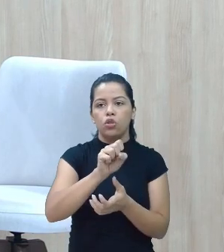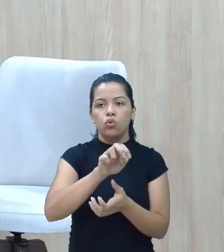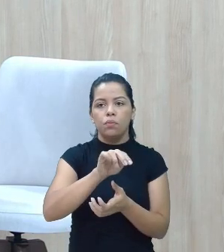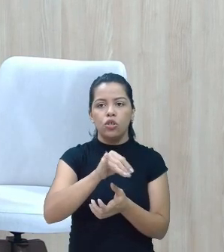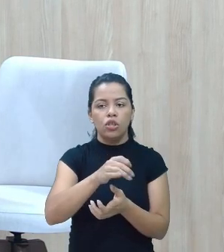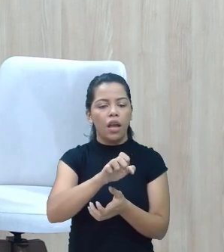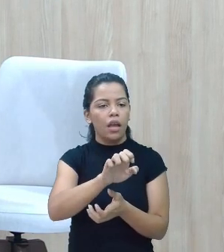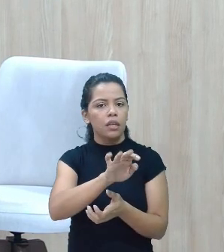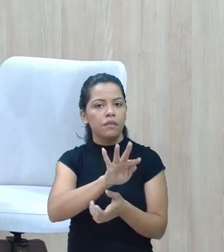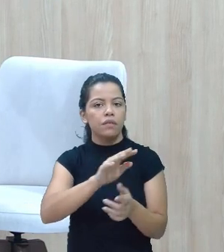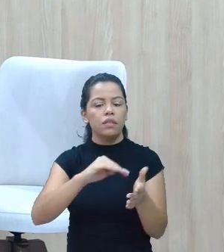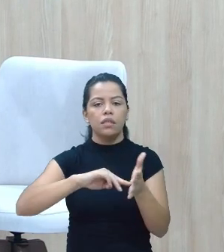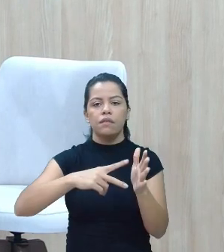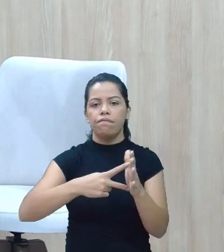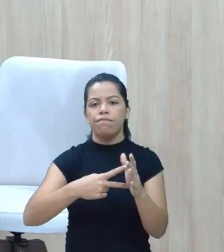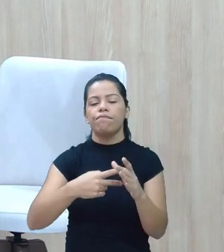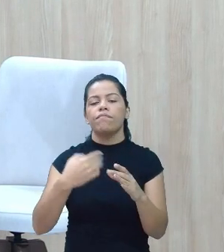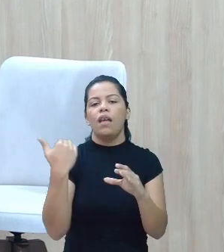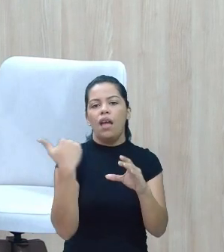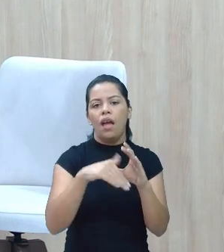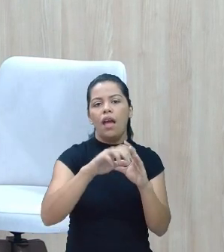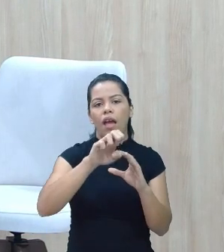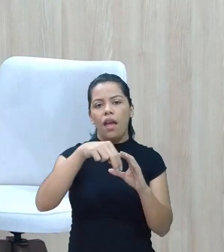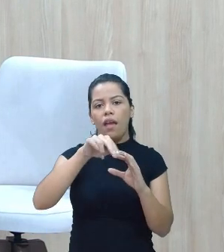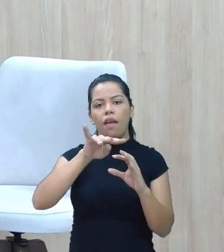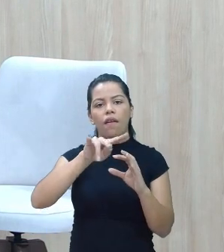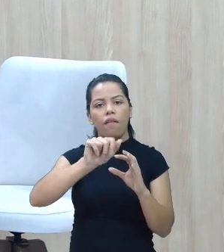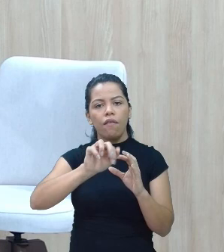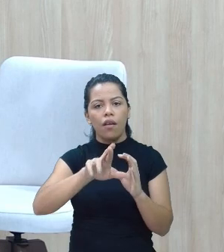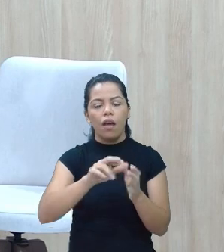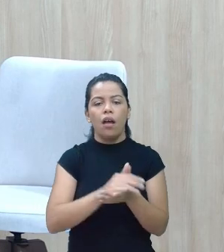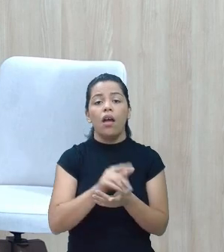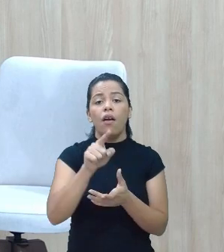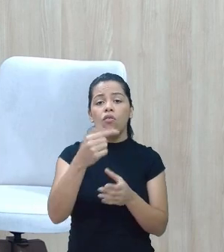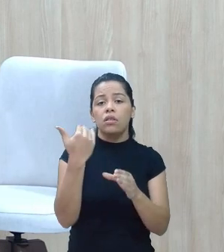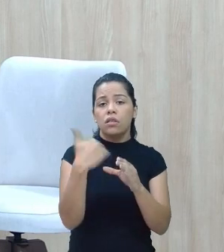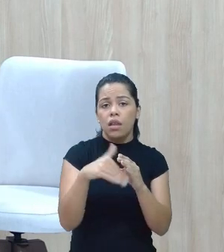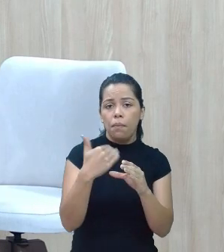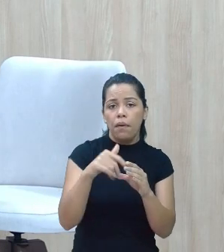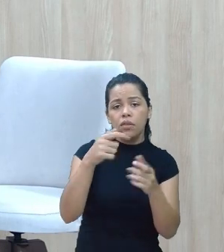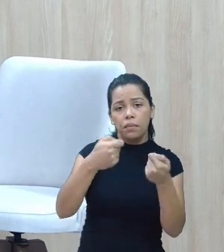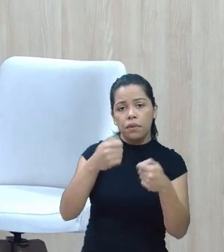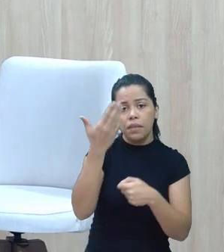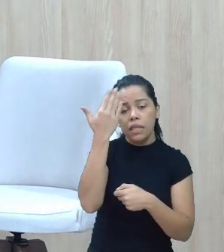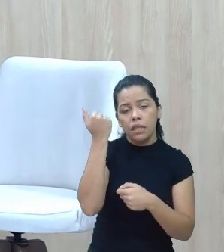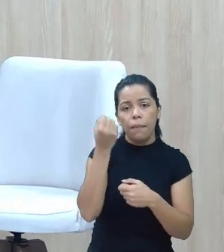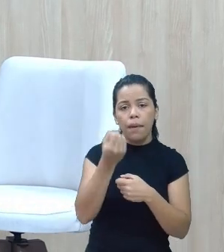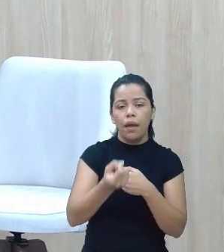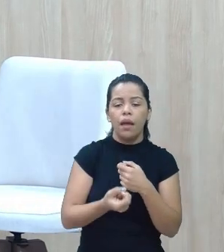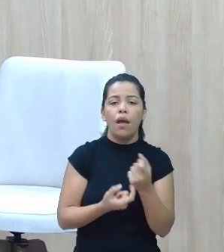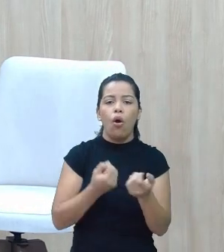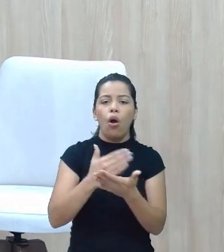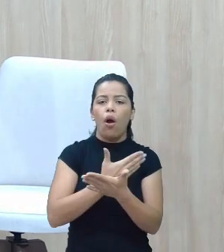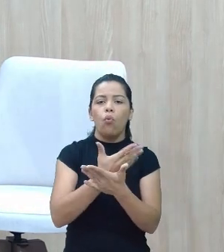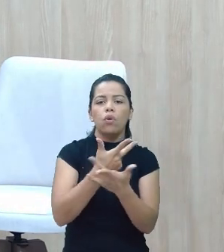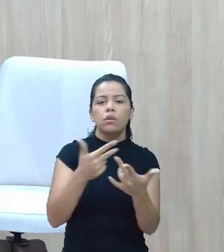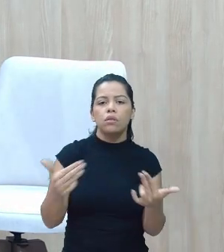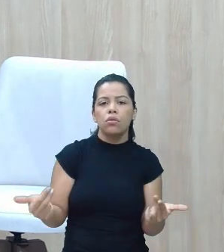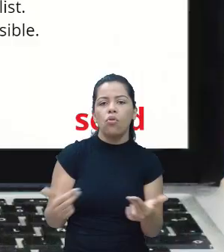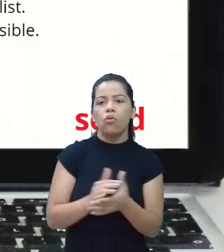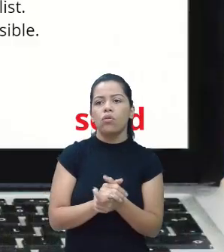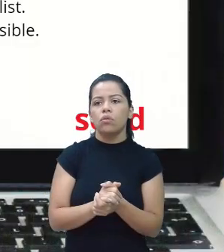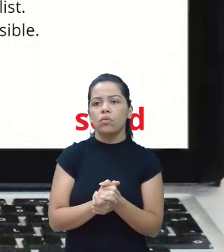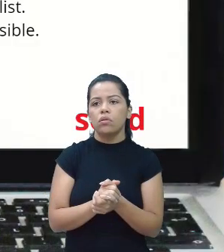Vamos aqui para o exemplo de e-mail. Para você dizer o e-mail, você precisa saber algumas coisas, tá? Vou botar aqui, ó, do professor Rony, né?